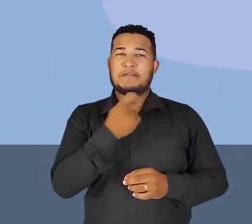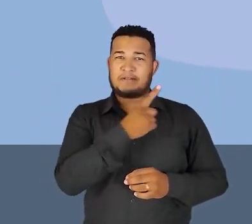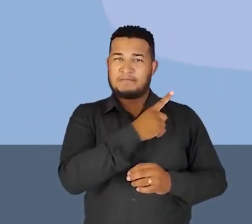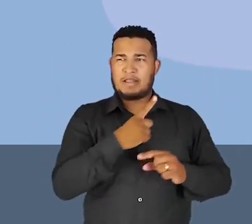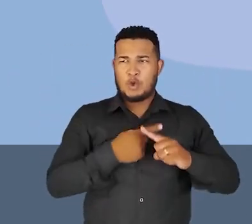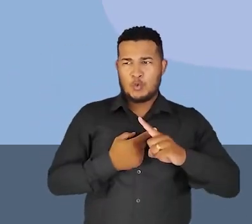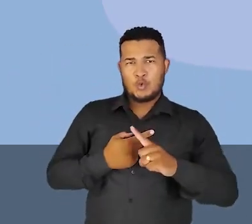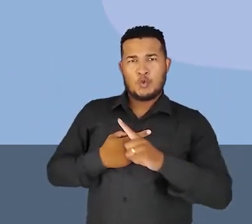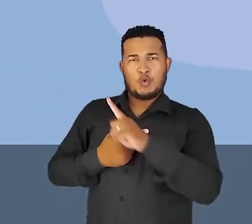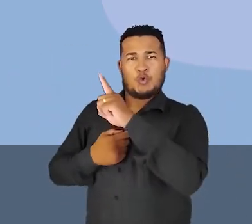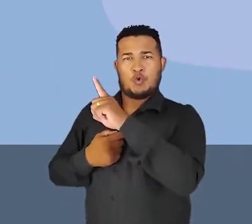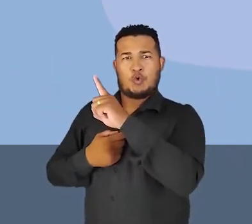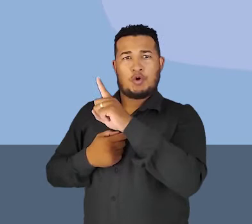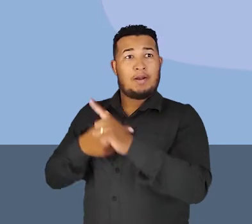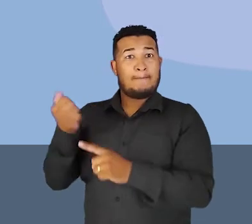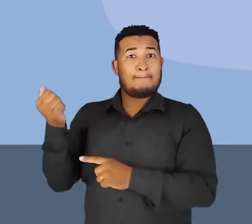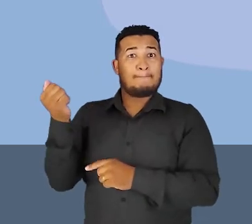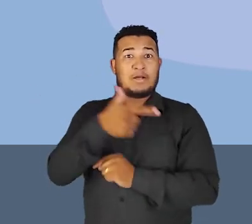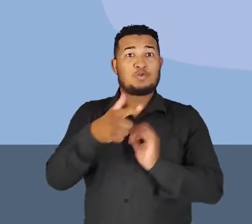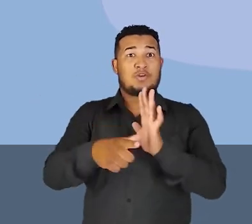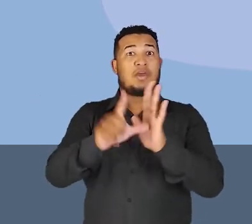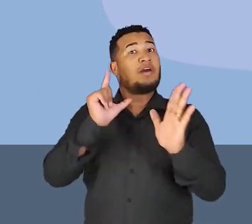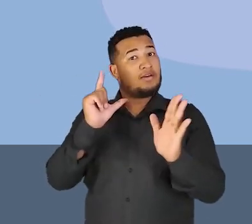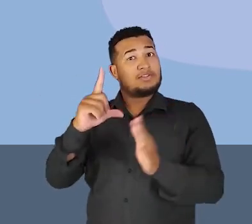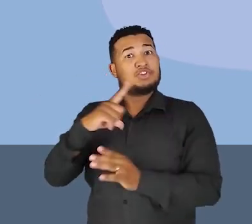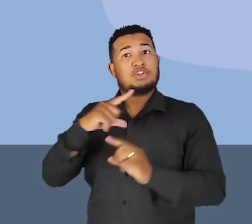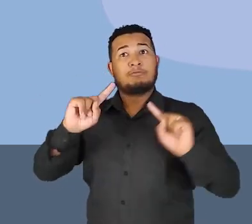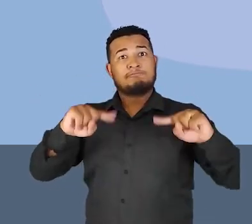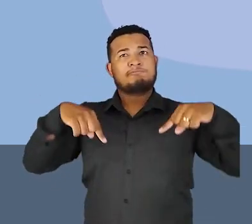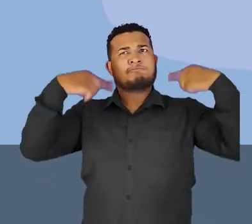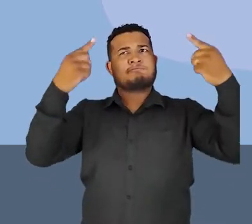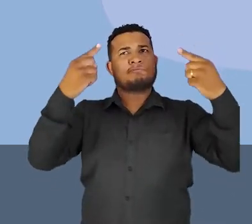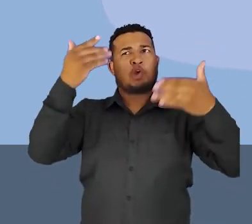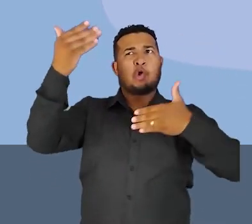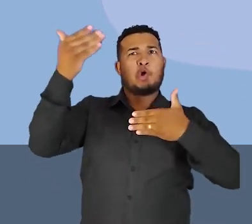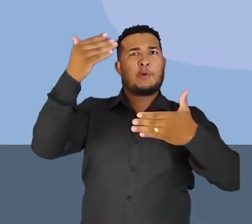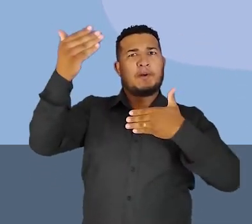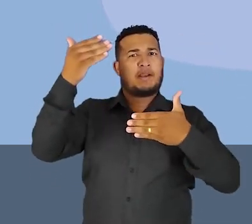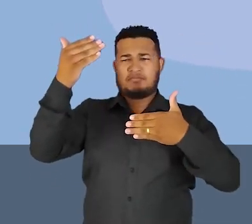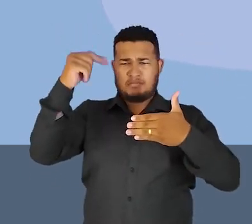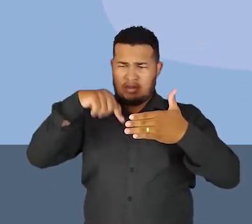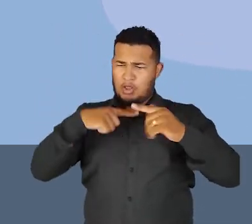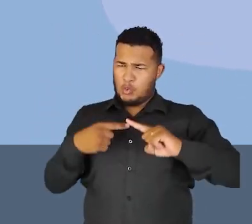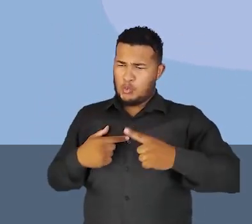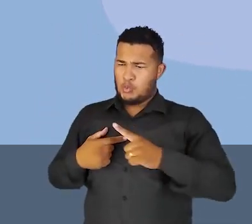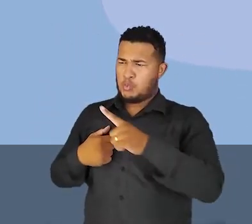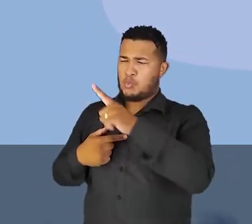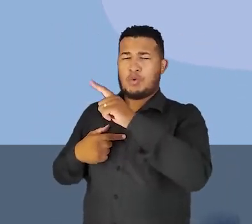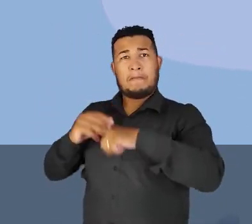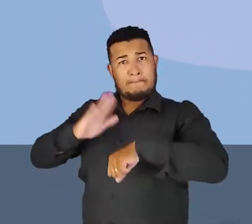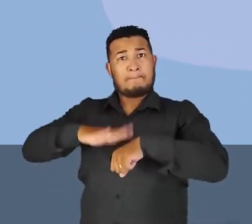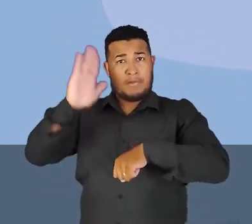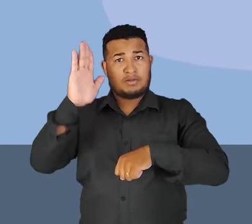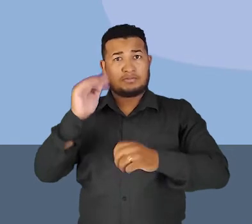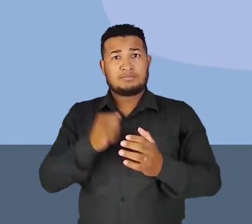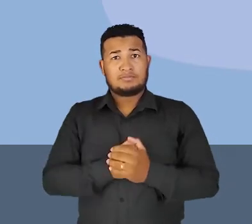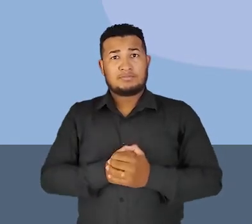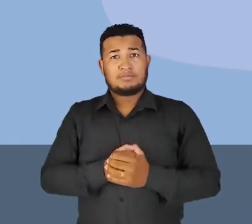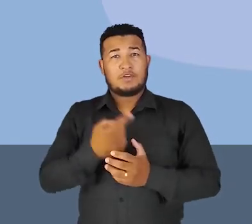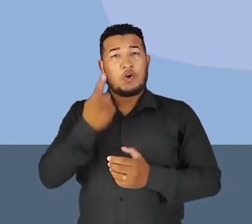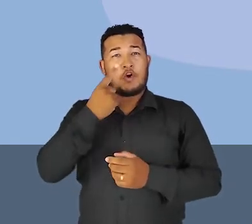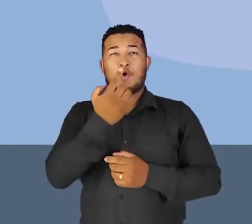vermelha, maior do que ela tinha andado no nosso primeiro exemplo, que está sendo sinalizado para você com uma flechinha